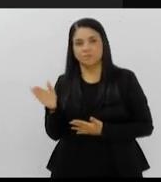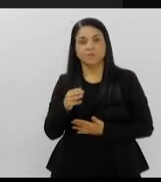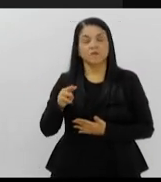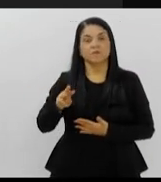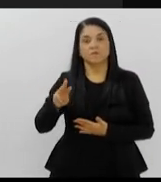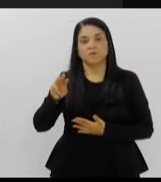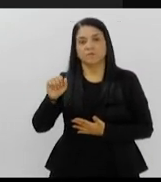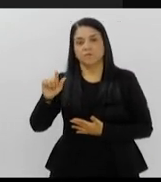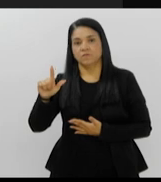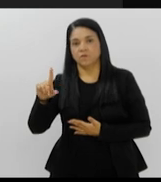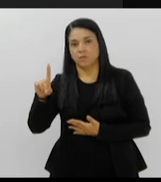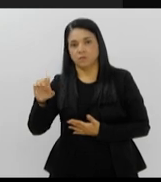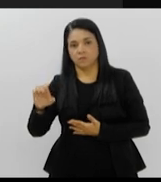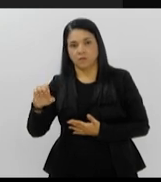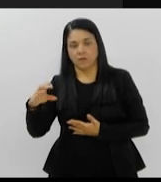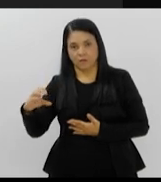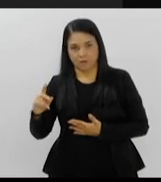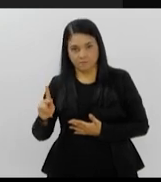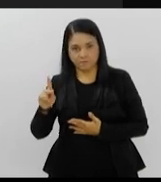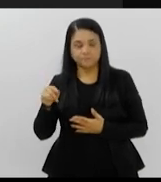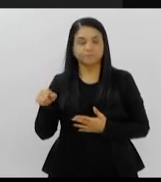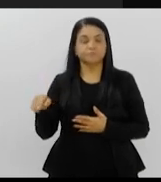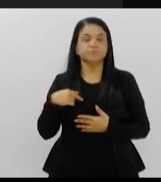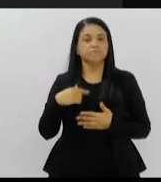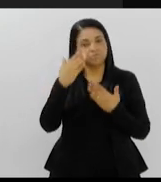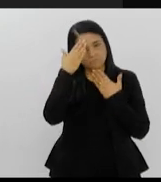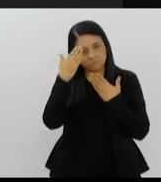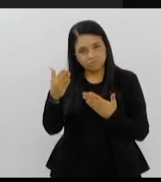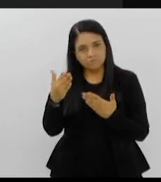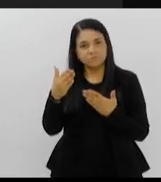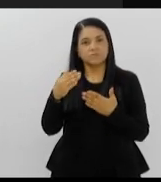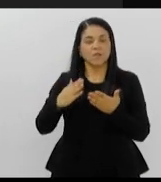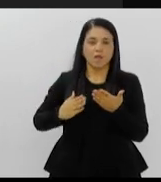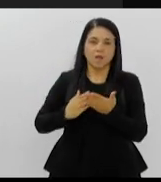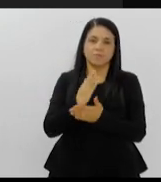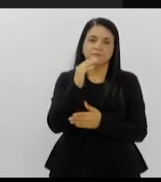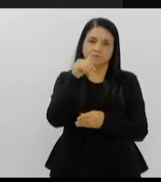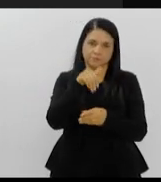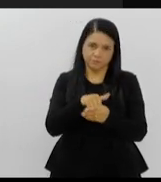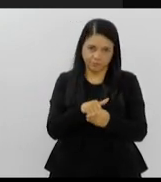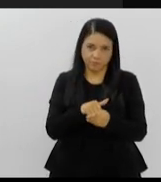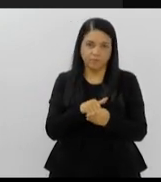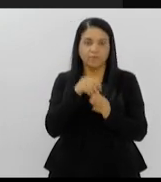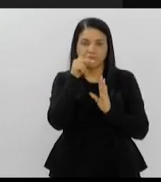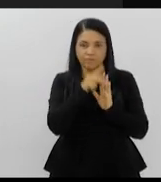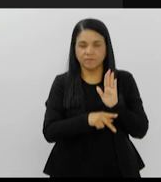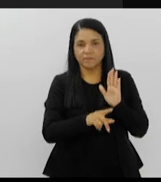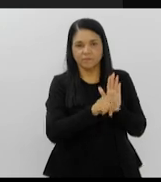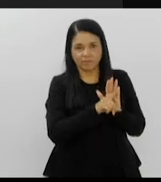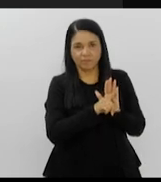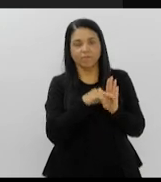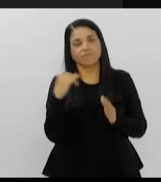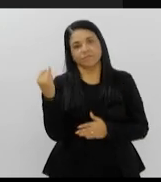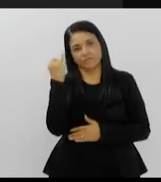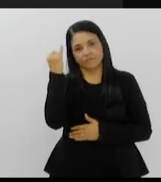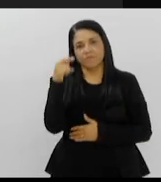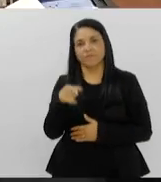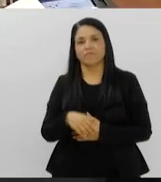Valdec Carneiro, e agradeço aos colegas por terem aprovado esse projeto de lei muito